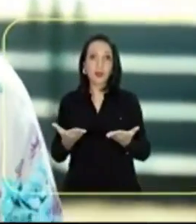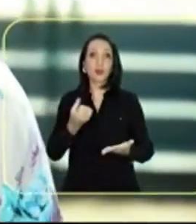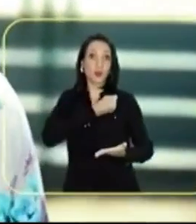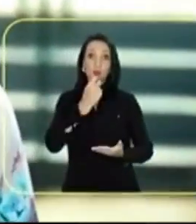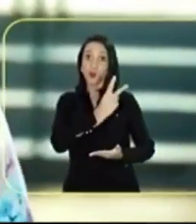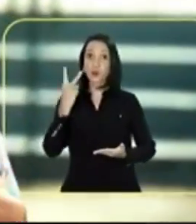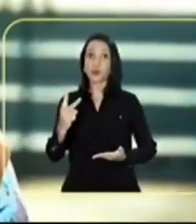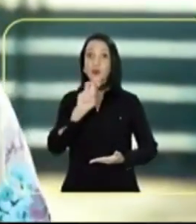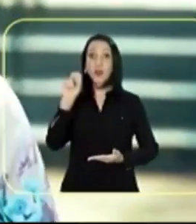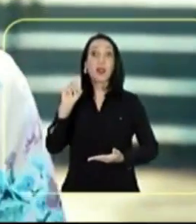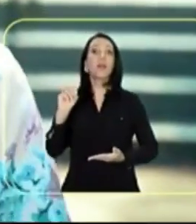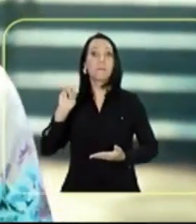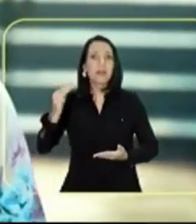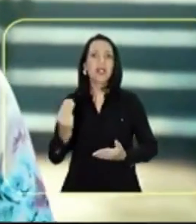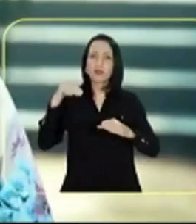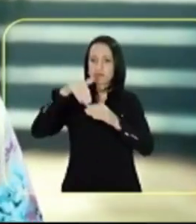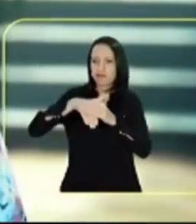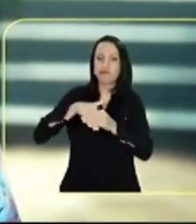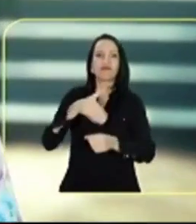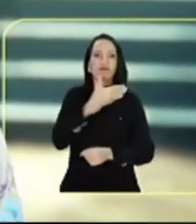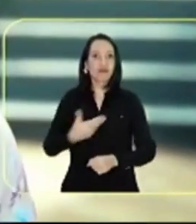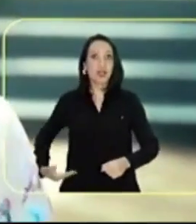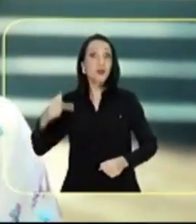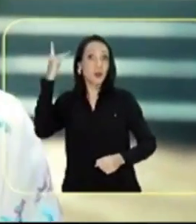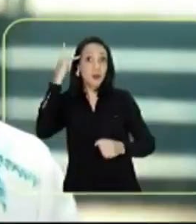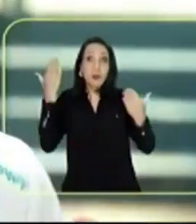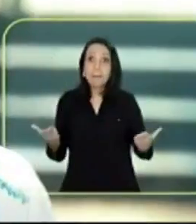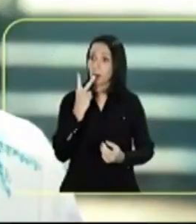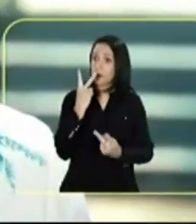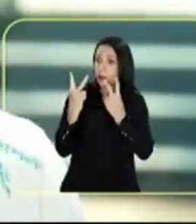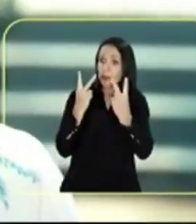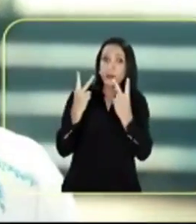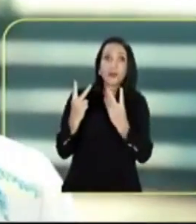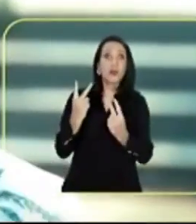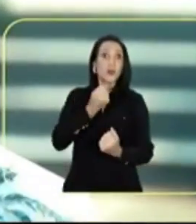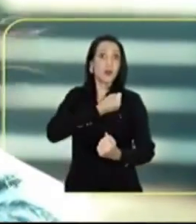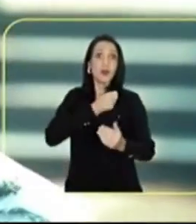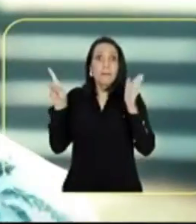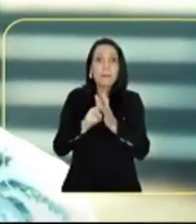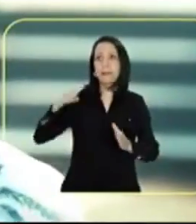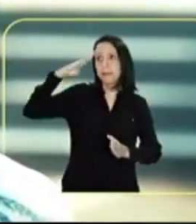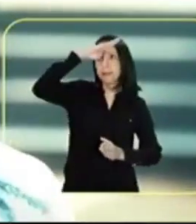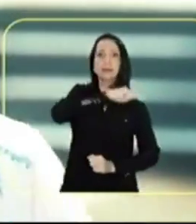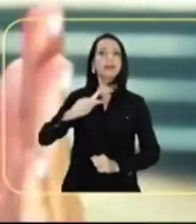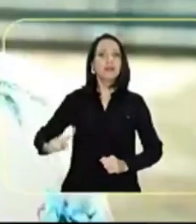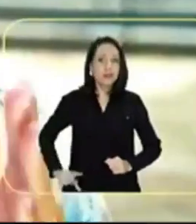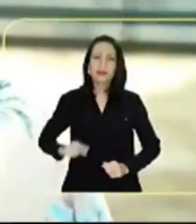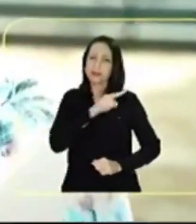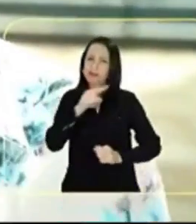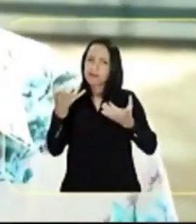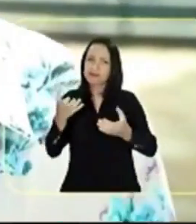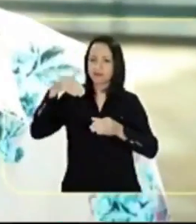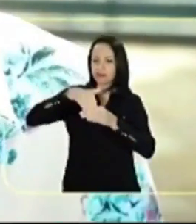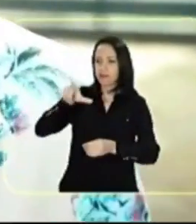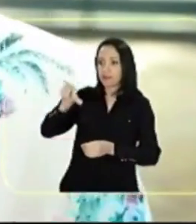número 22 recebeu mais de 500 mil de votos para o governo de São Paulo. Mas 22 é o número do Bolsonaro para presidente. Se